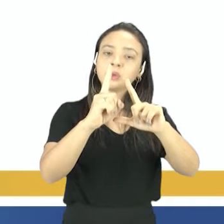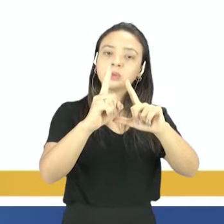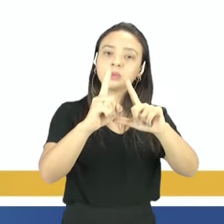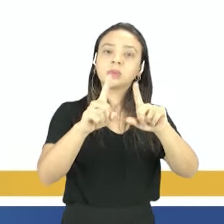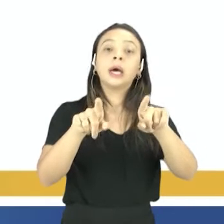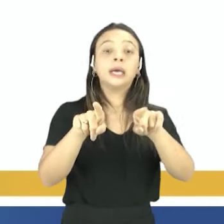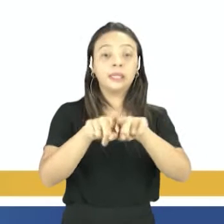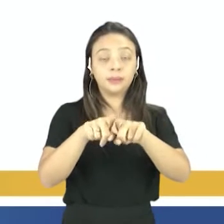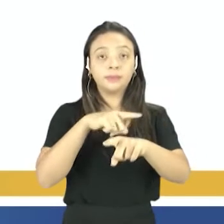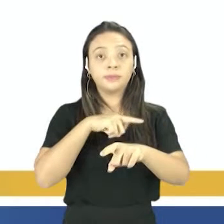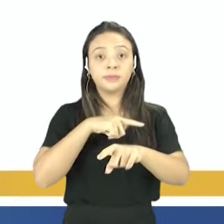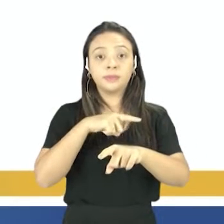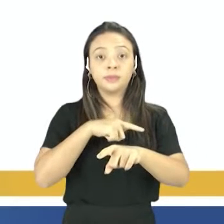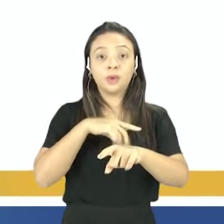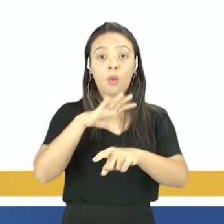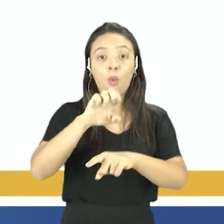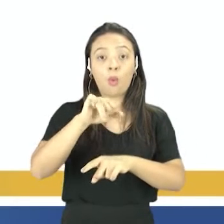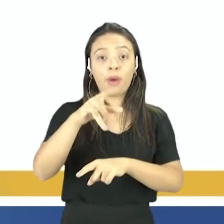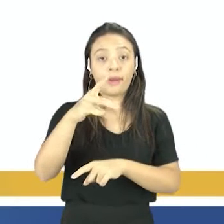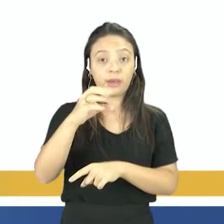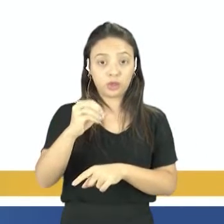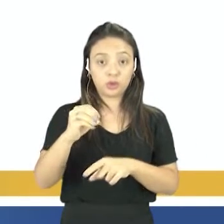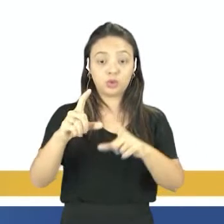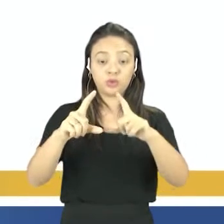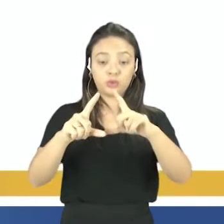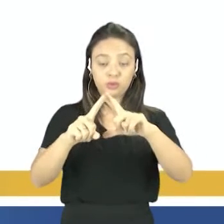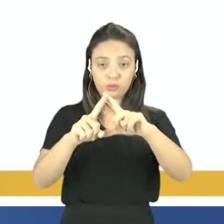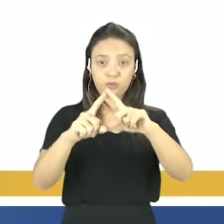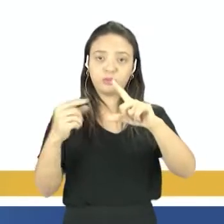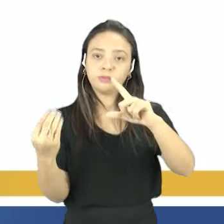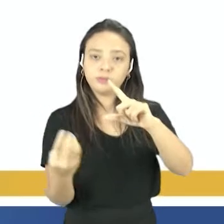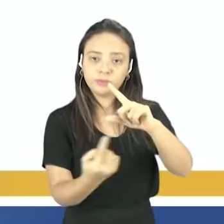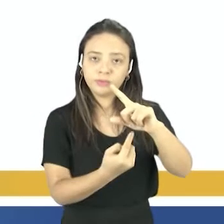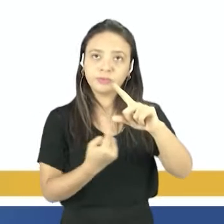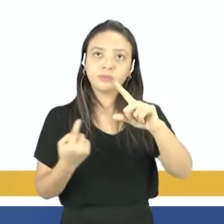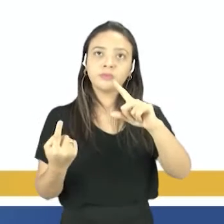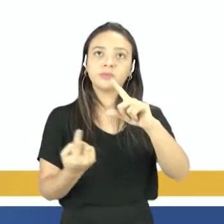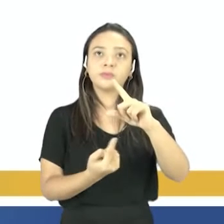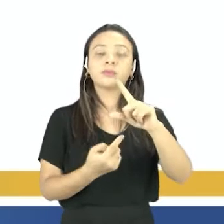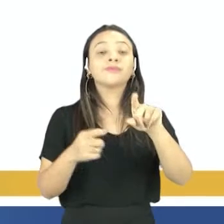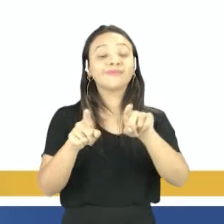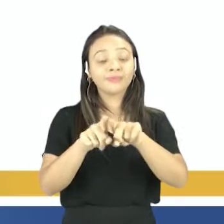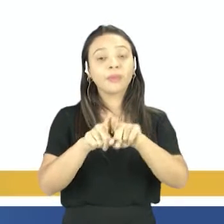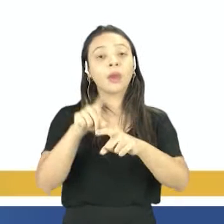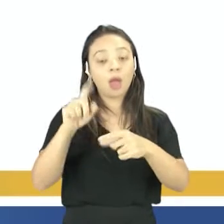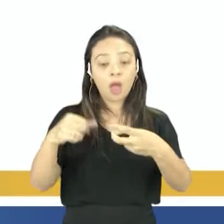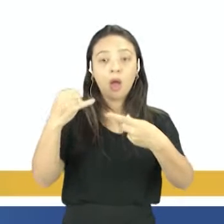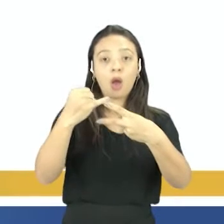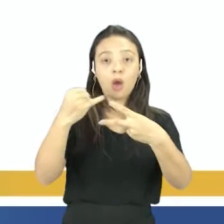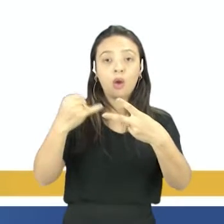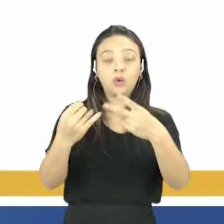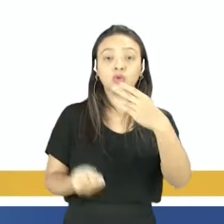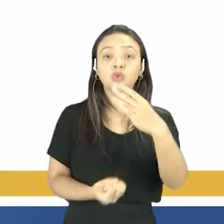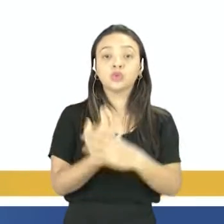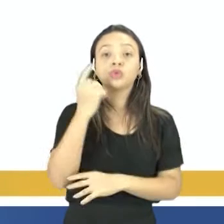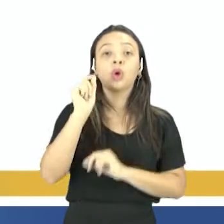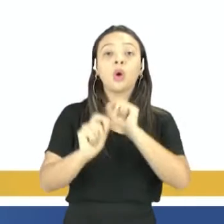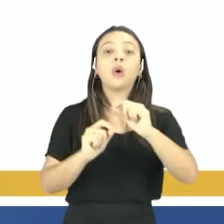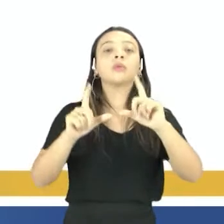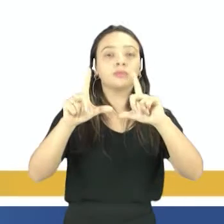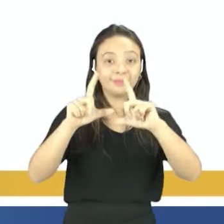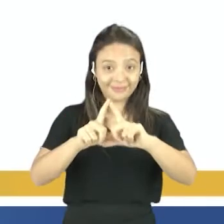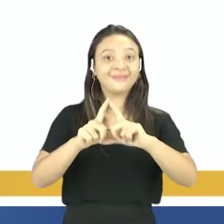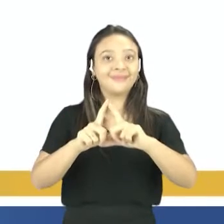contém o eixo do cone, o polígono aqui formado é um triângulo. Ou seja, mais uma vez eu tenho um exemplo de um